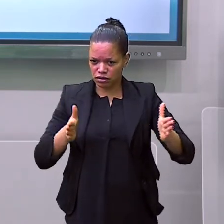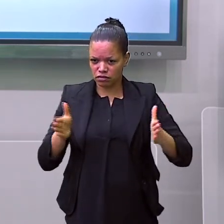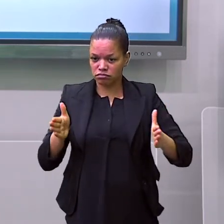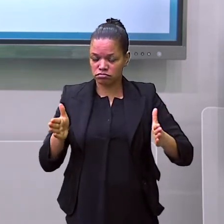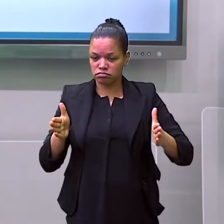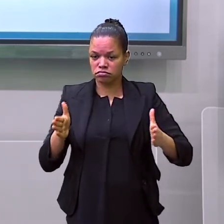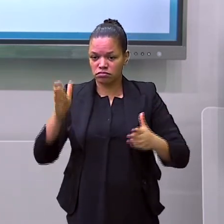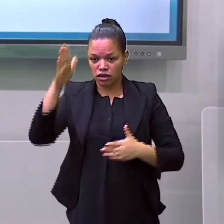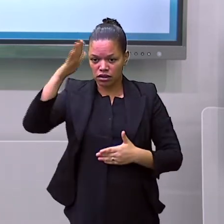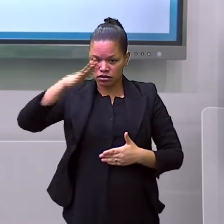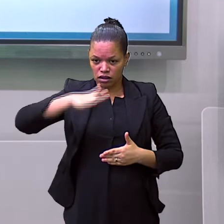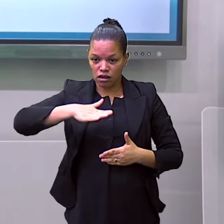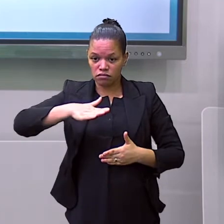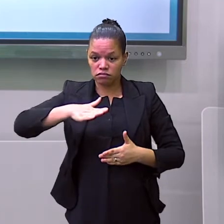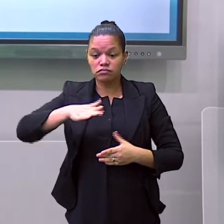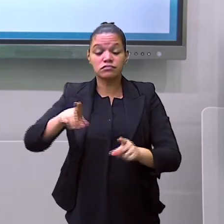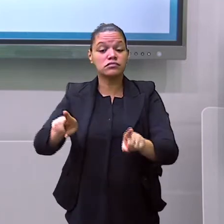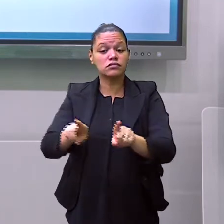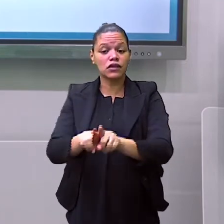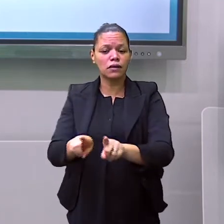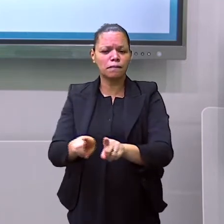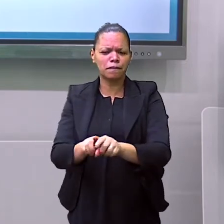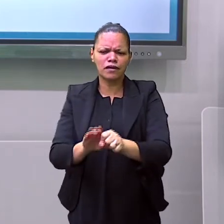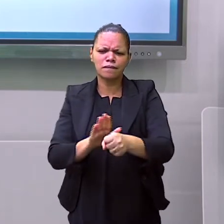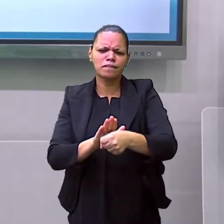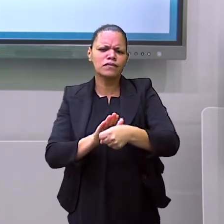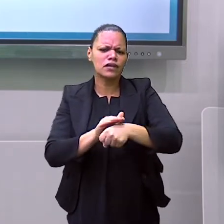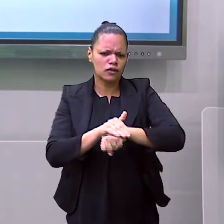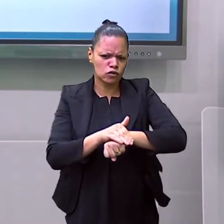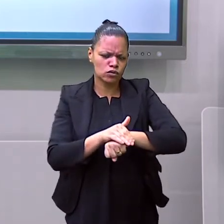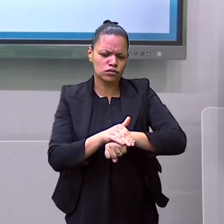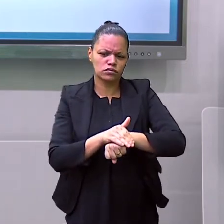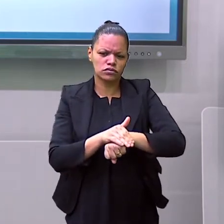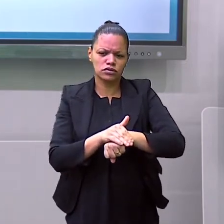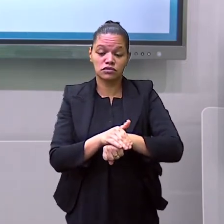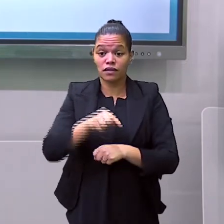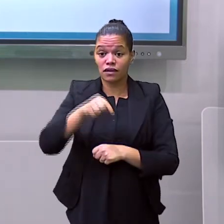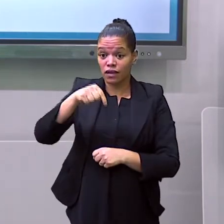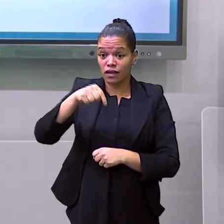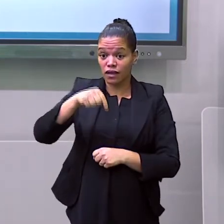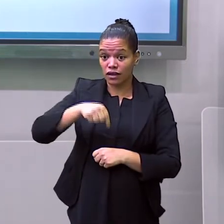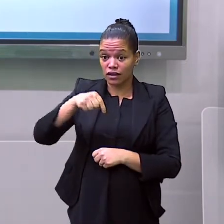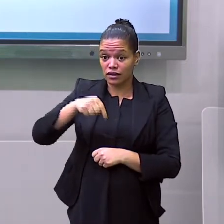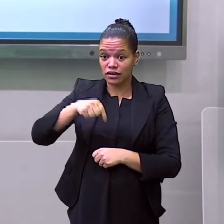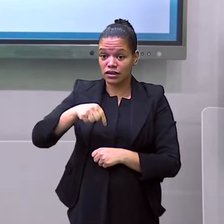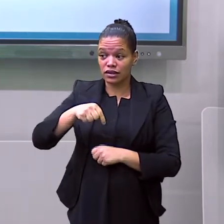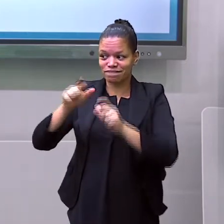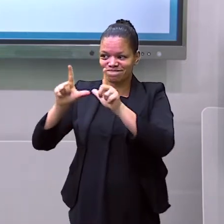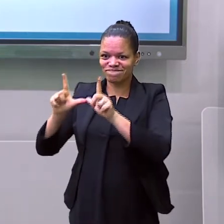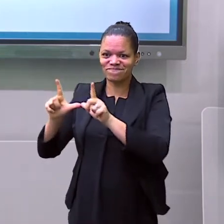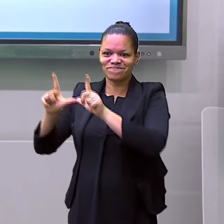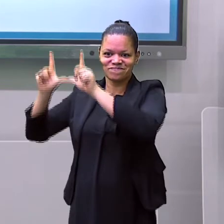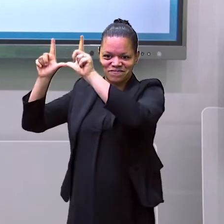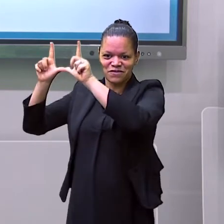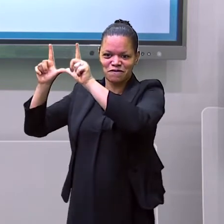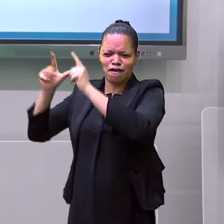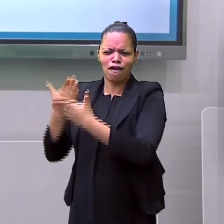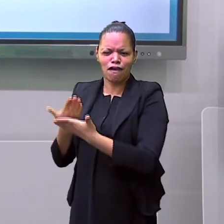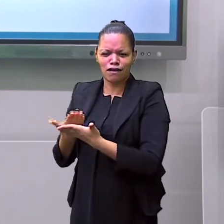que você estuda? As nossas aulas passam aqui na TV no período noturno,